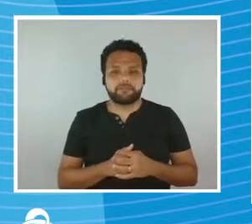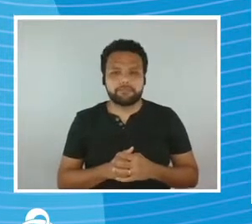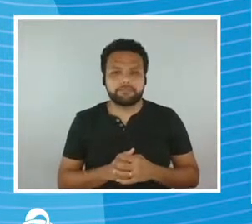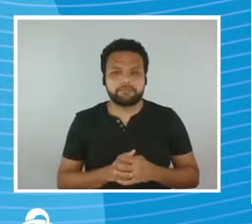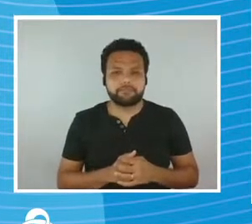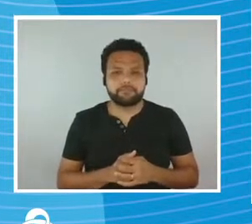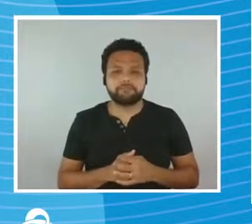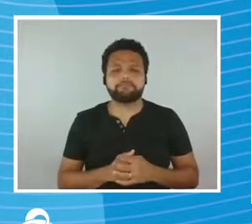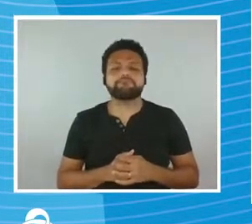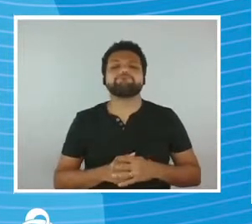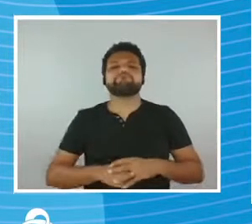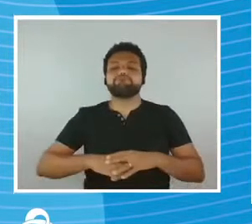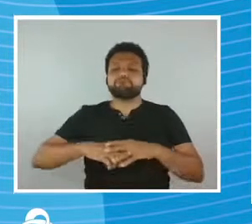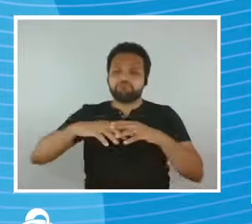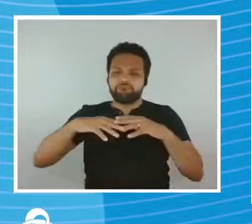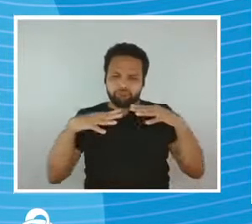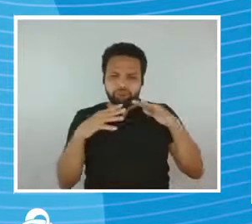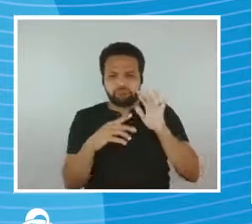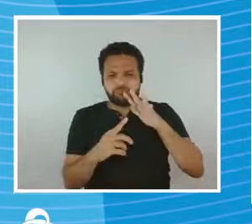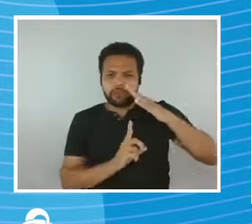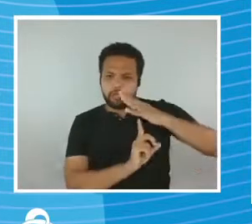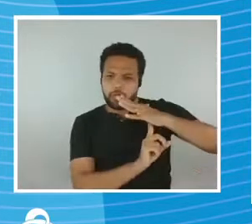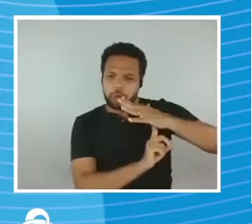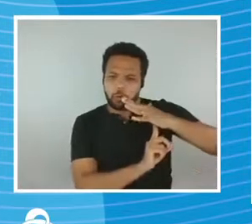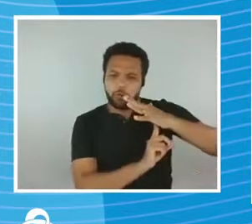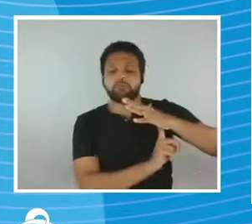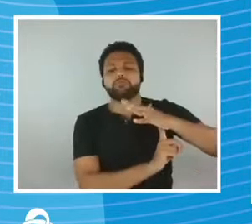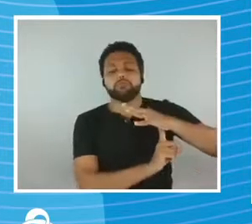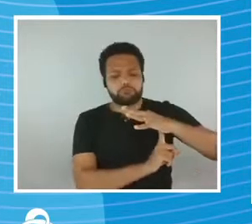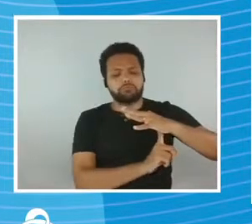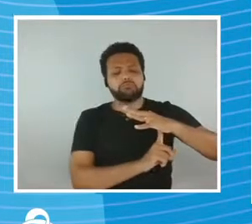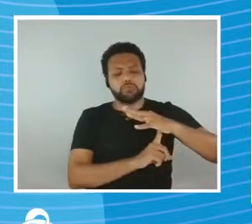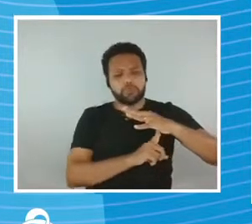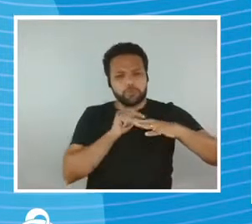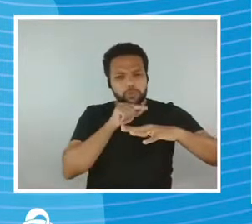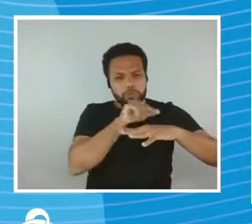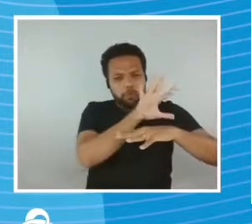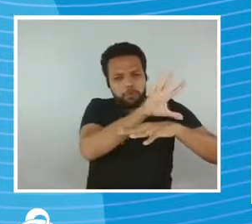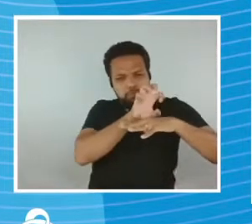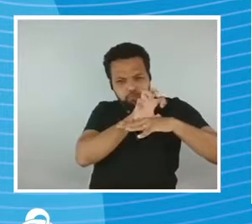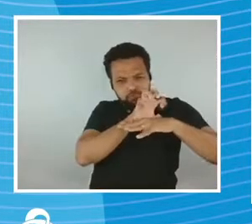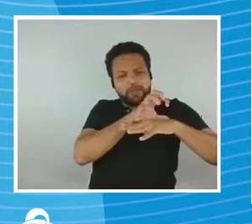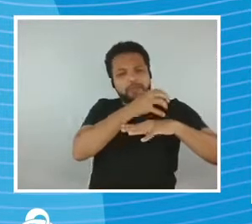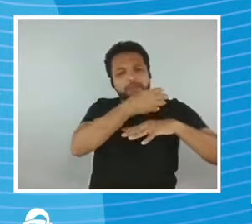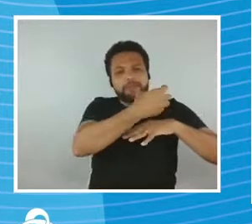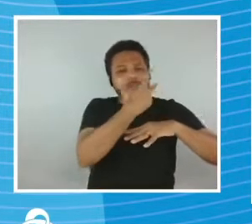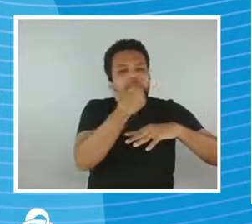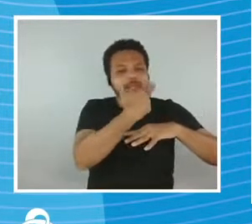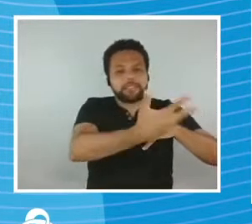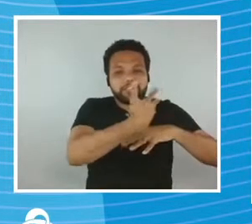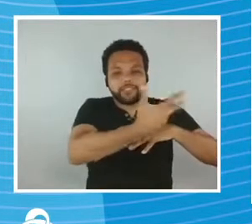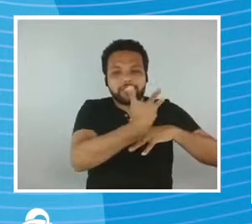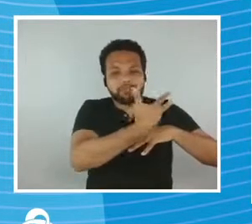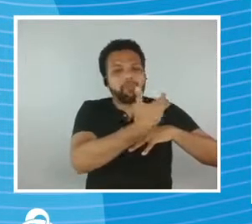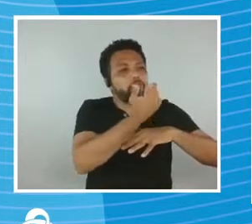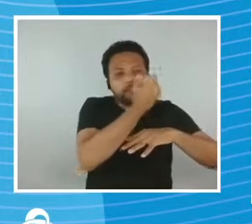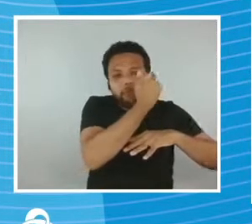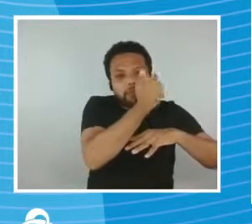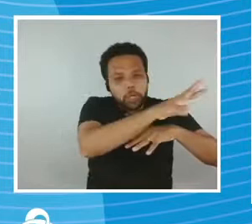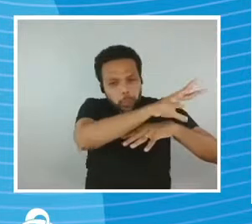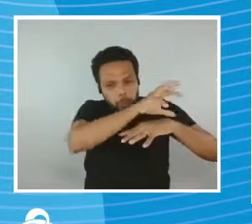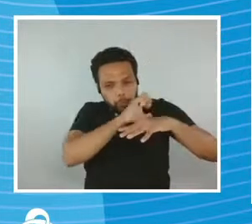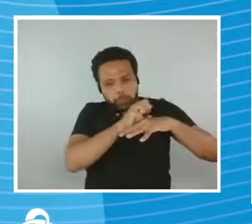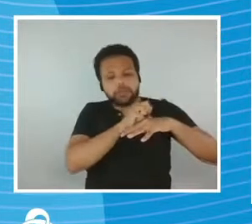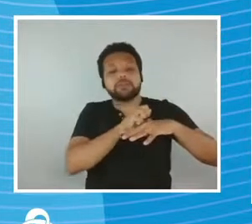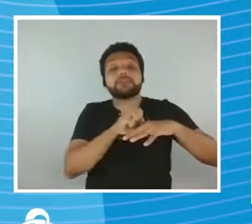segundo neurônio através dessa sinapse, que é essa pequenininha aqui, que está aqui à direita, no quadradinho, só